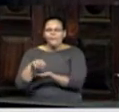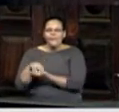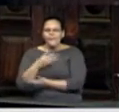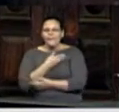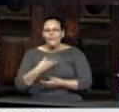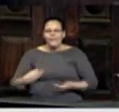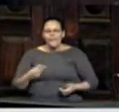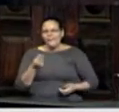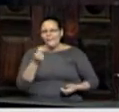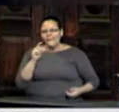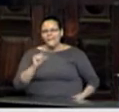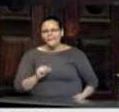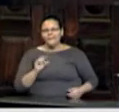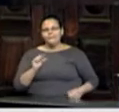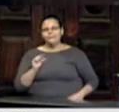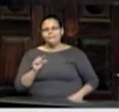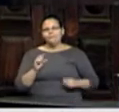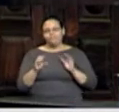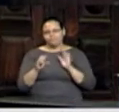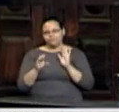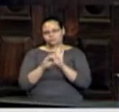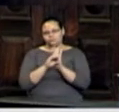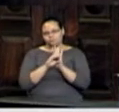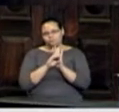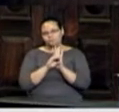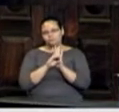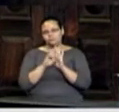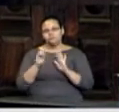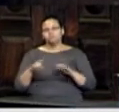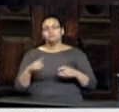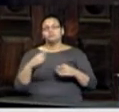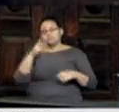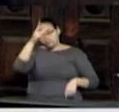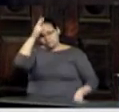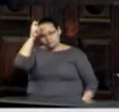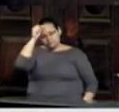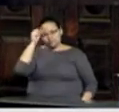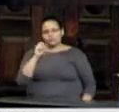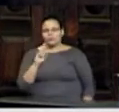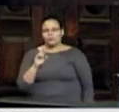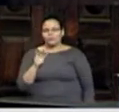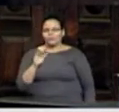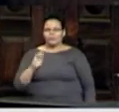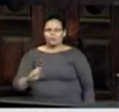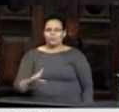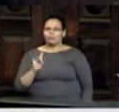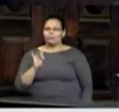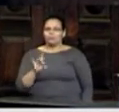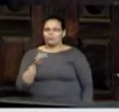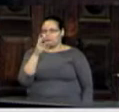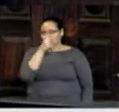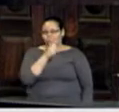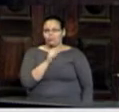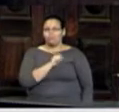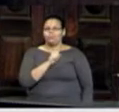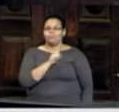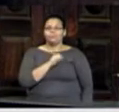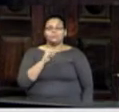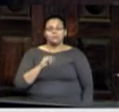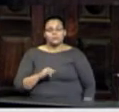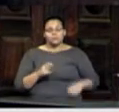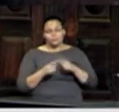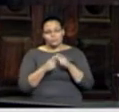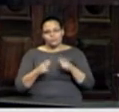mínimo previsto na Constituição. Neste caso, o prefeito eleito Rafael Diniz só se salvaria tendo maioria na Câmara